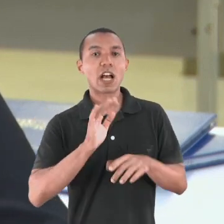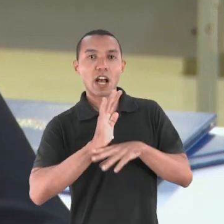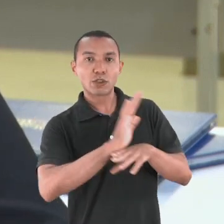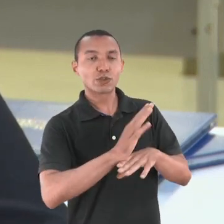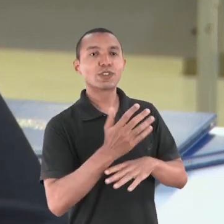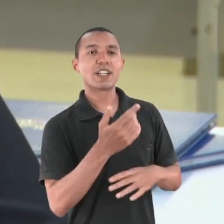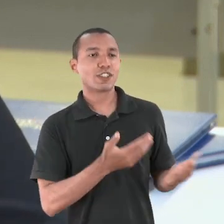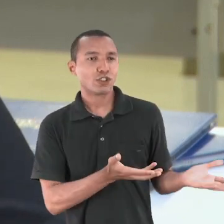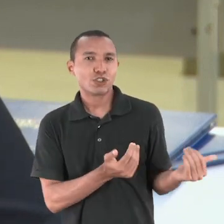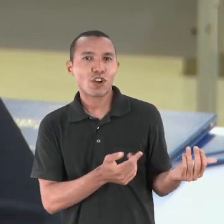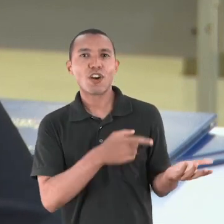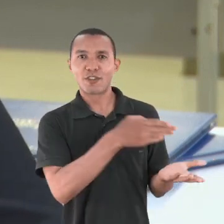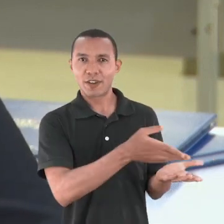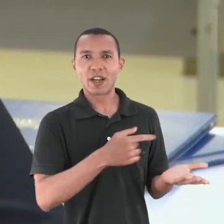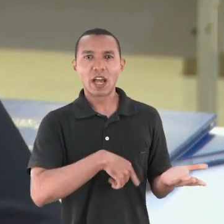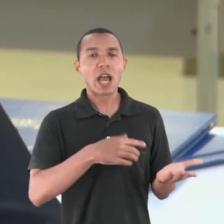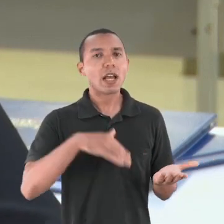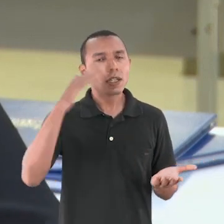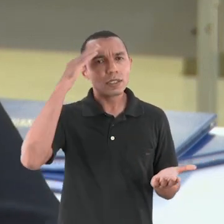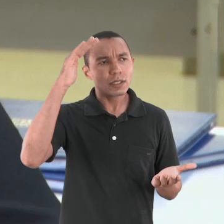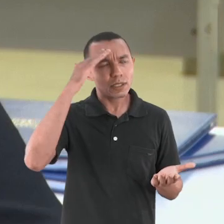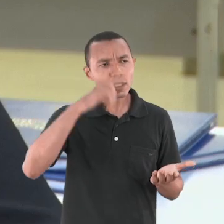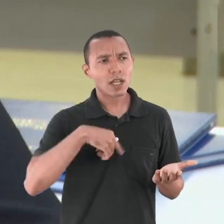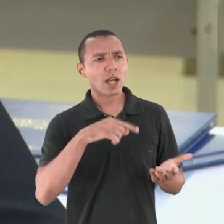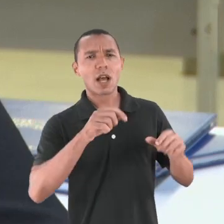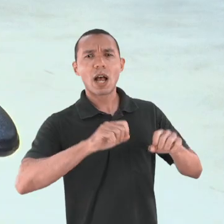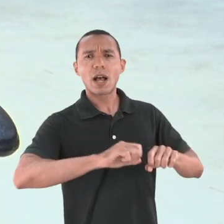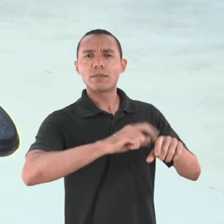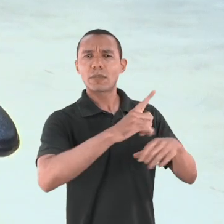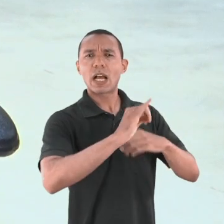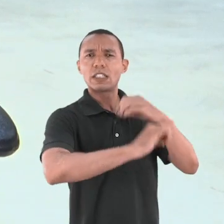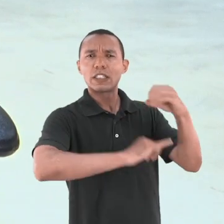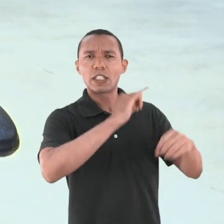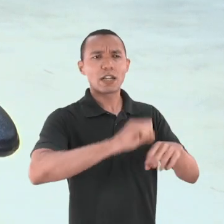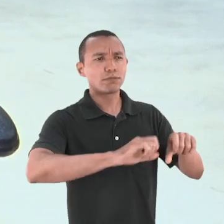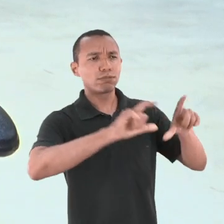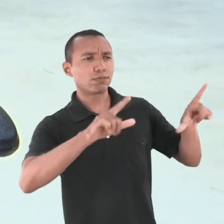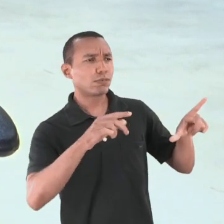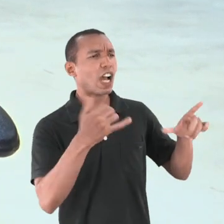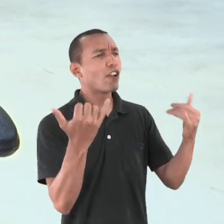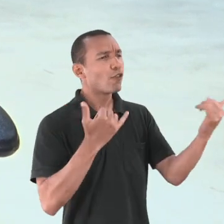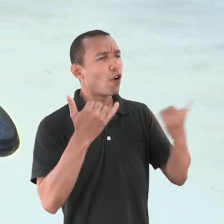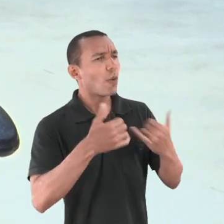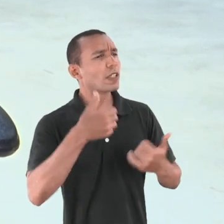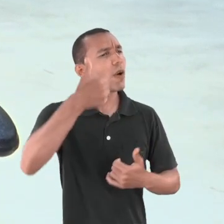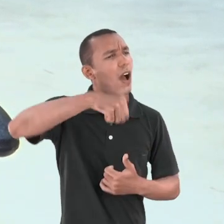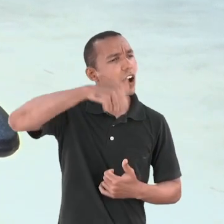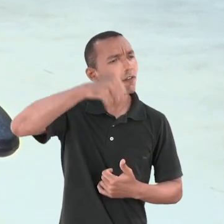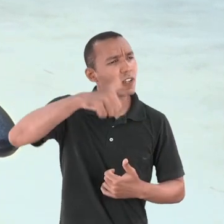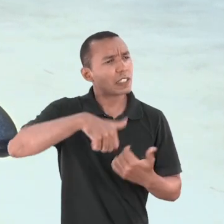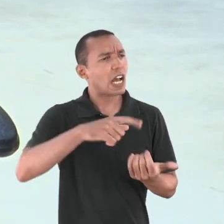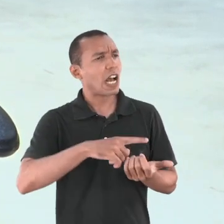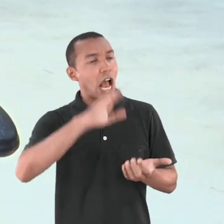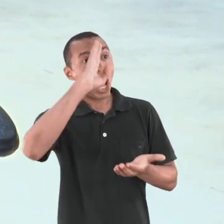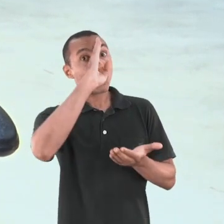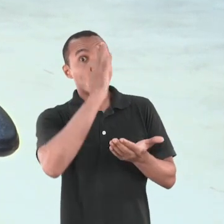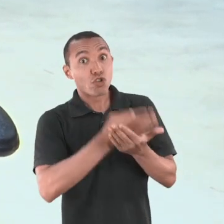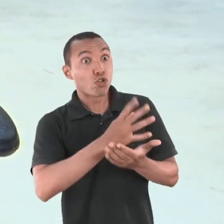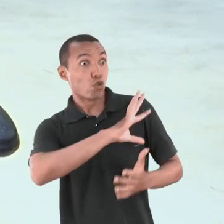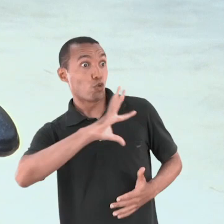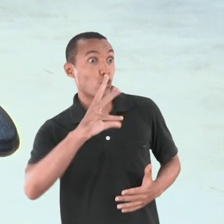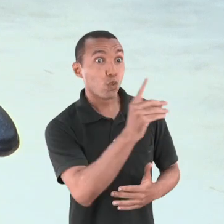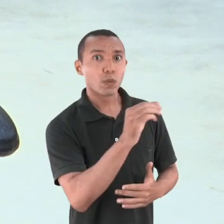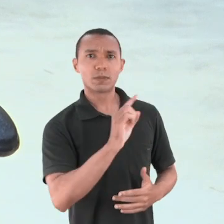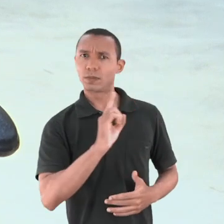dizem respeito à formação do pesquisador juvenil, para que ele tenha um olhar crítico em relação ao uso das fontes de informação